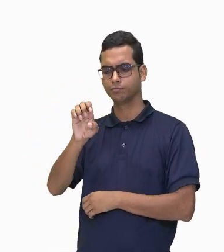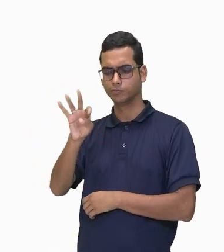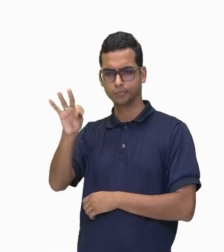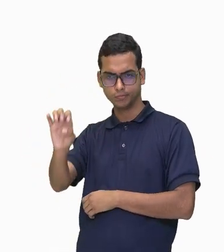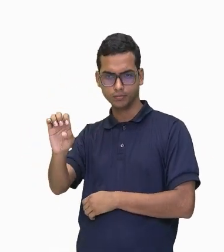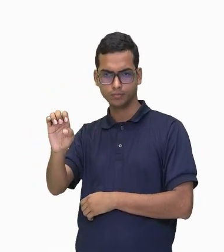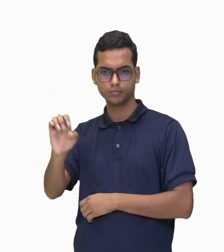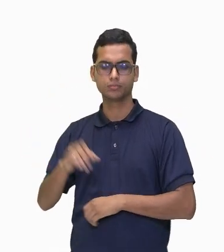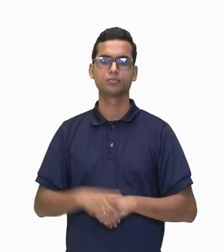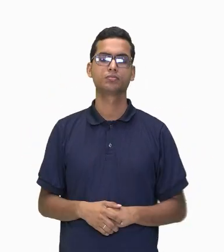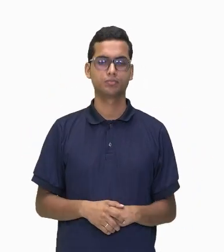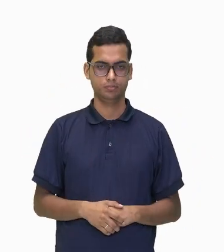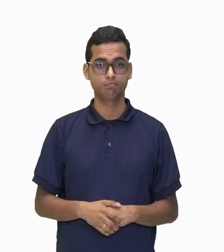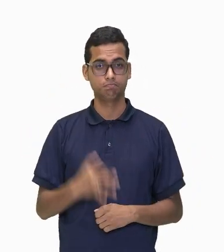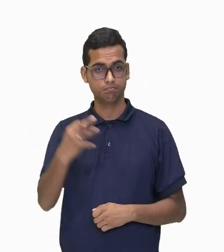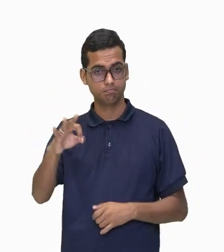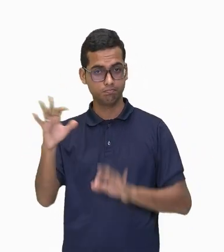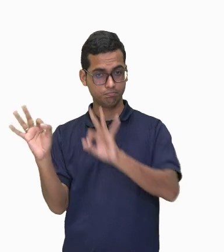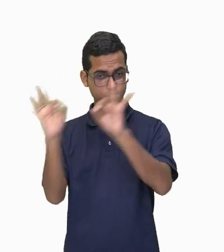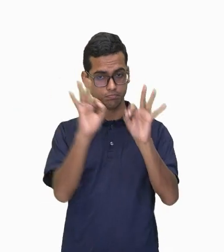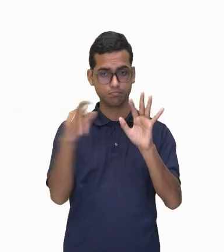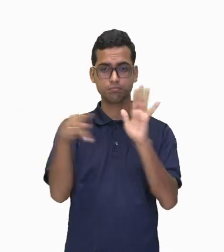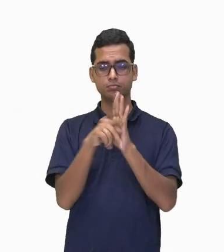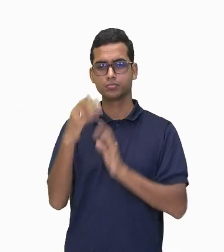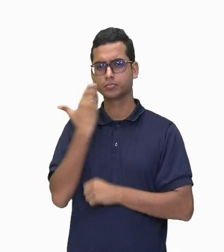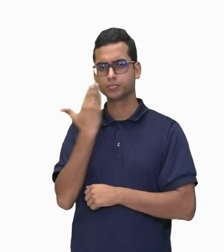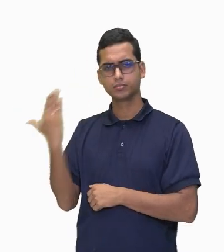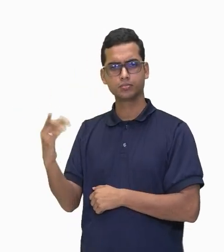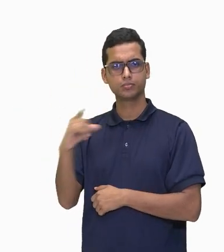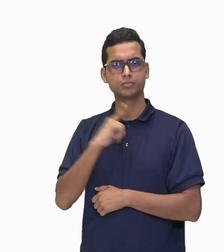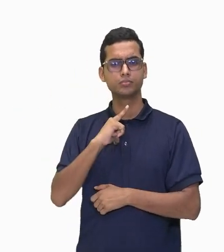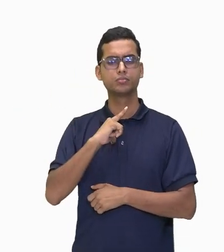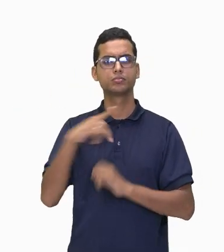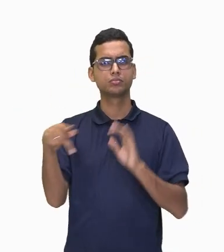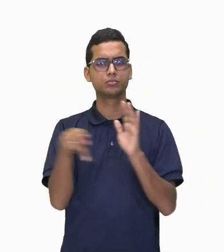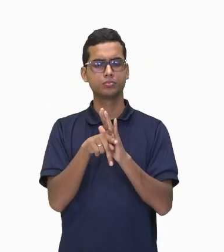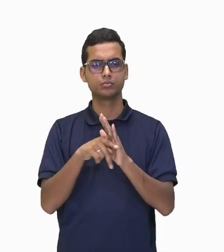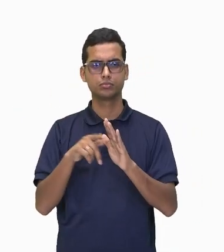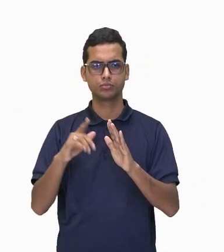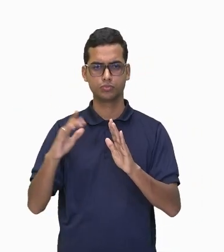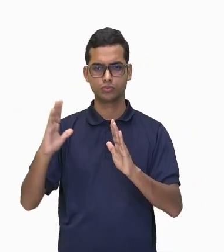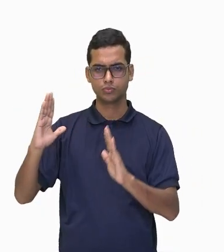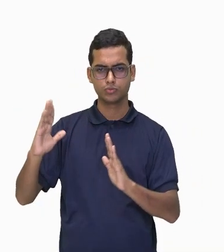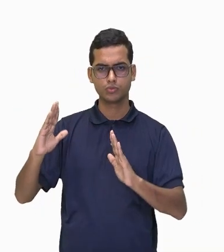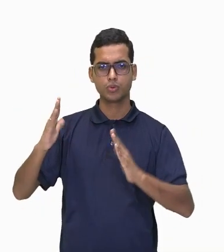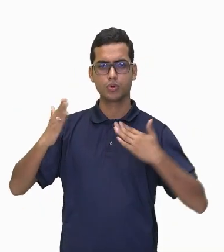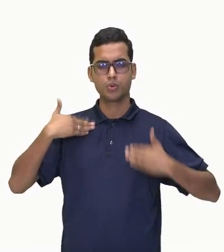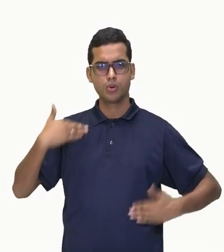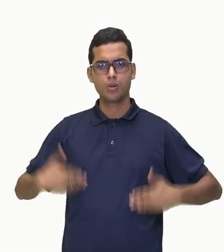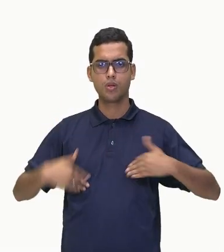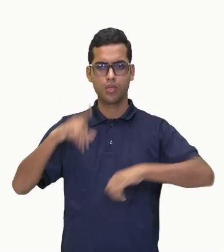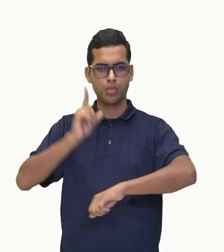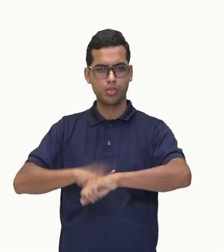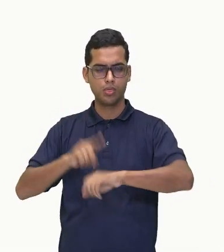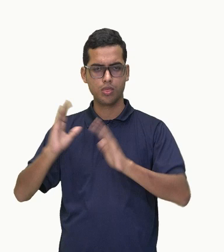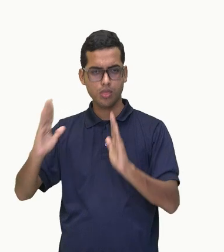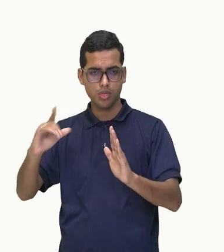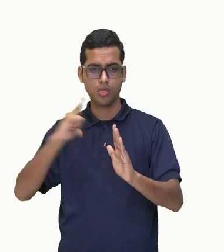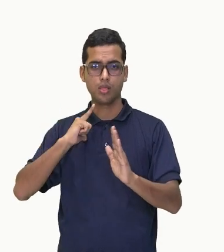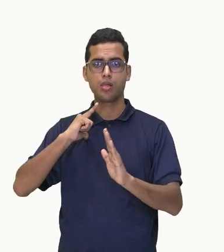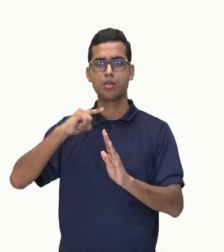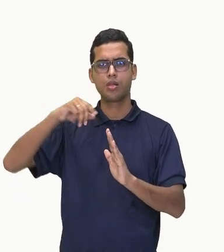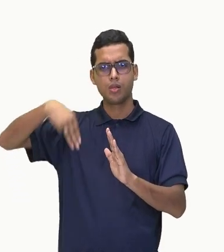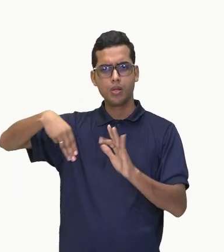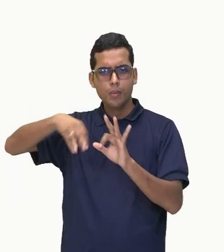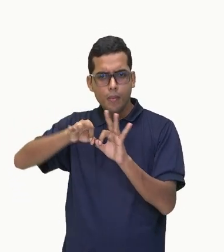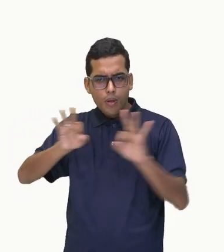Sorvete, onde S é a posição do corpo em um determinado tempo, que ela é dada em metro, que está no